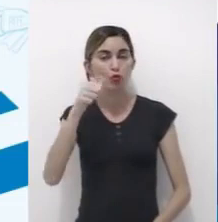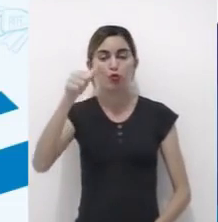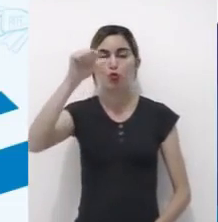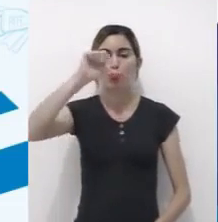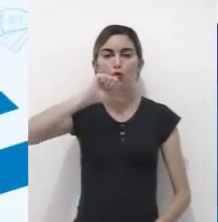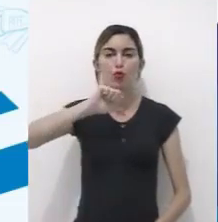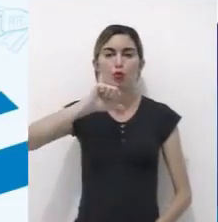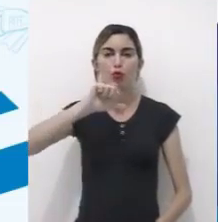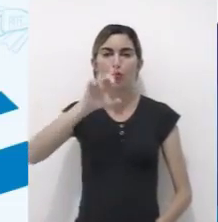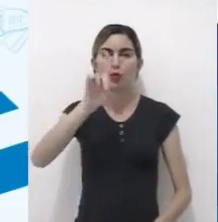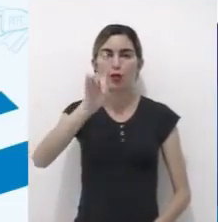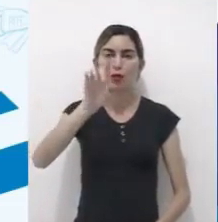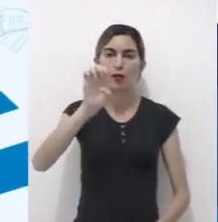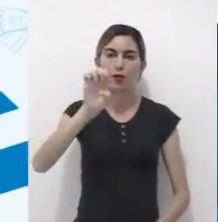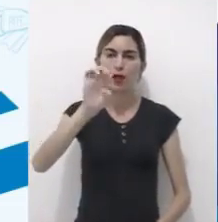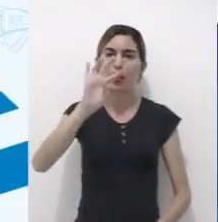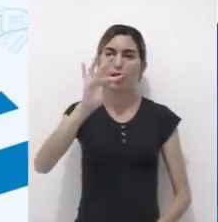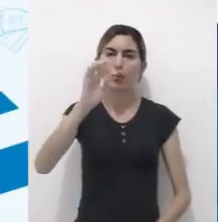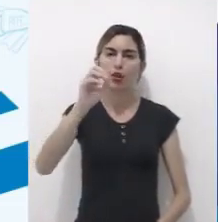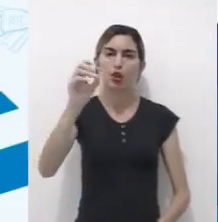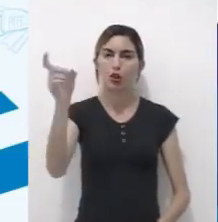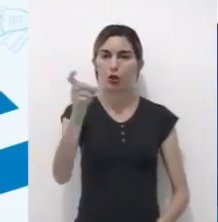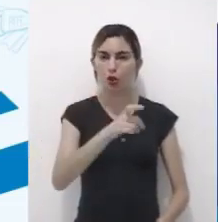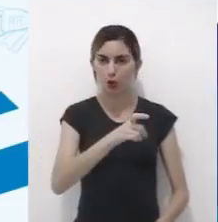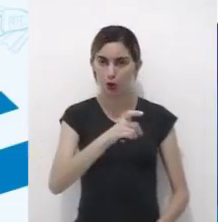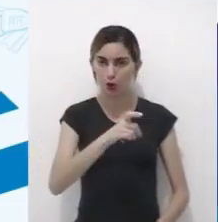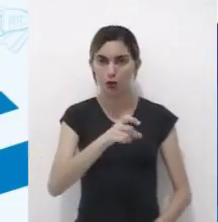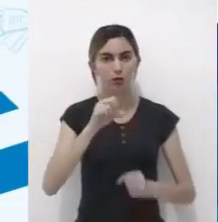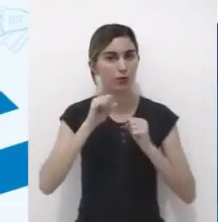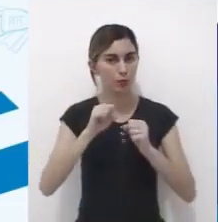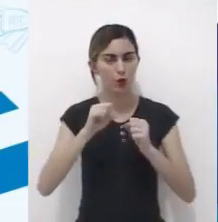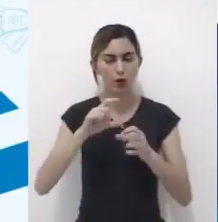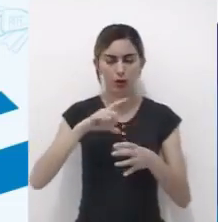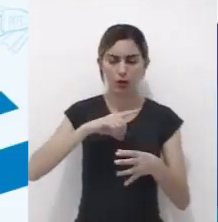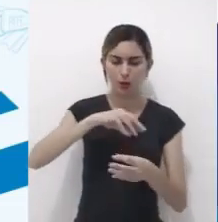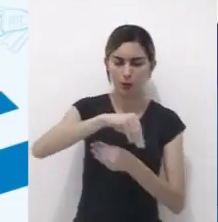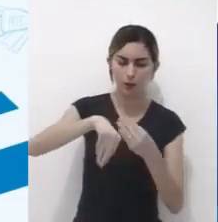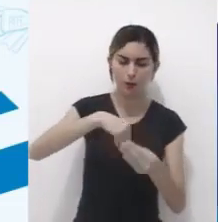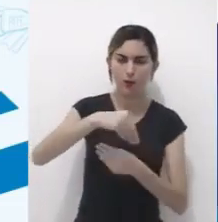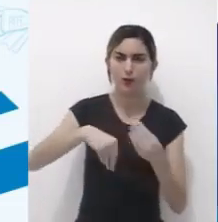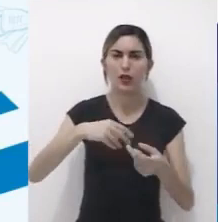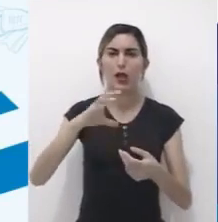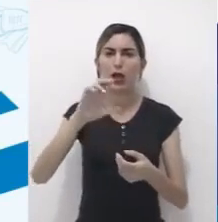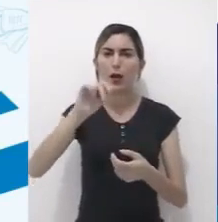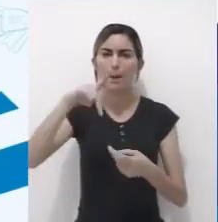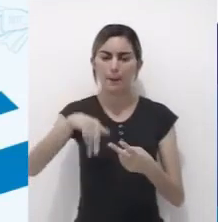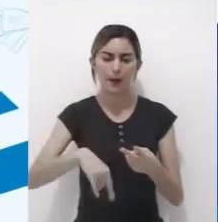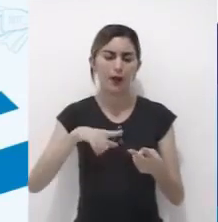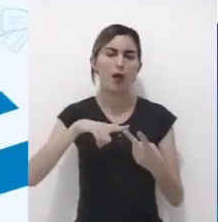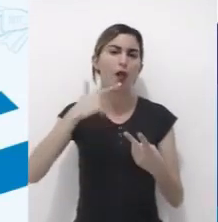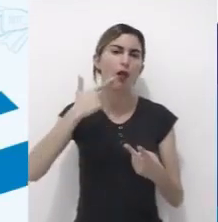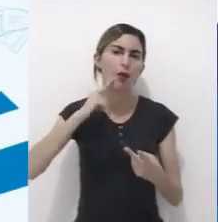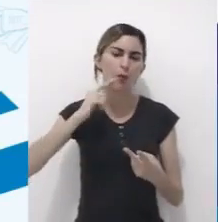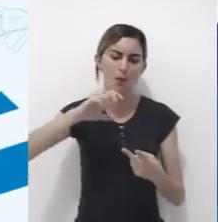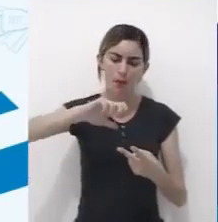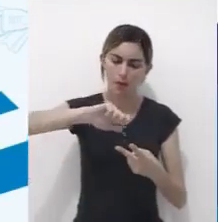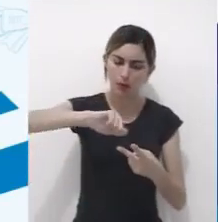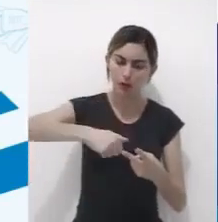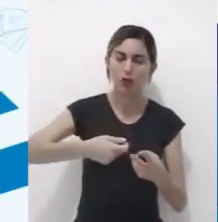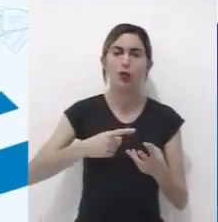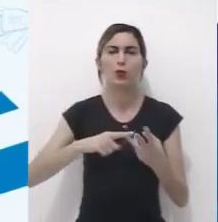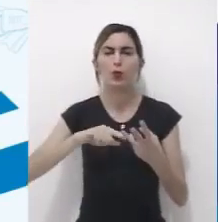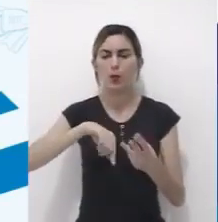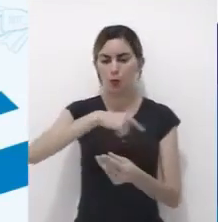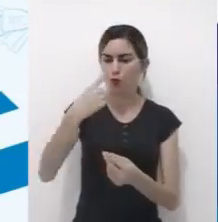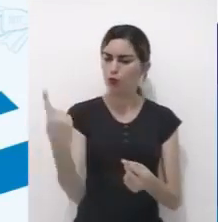suco chamado detox, né? Um suco que pode conter capim-santo, limão, né? E